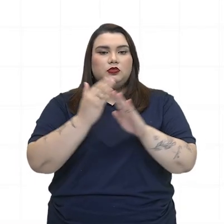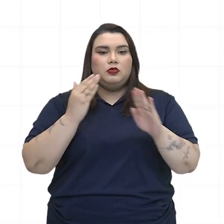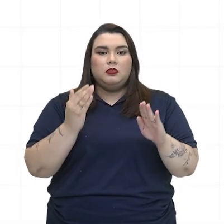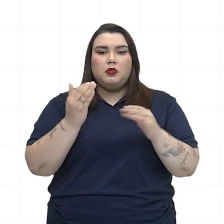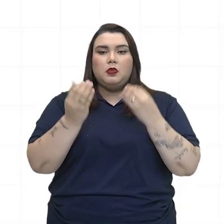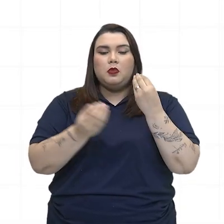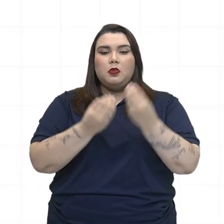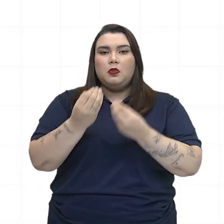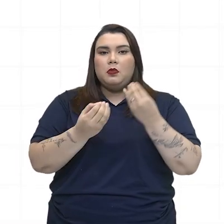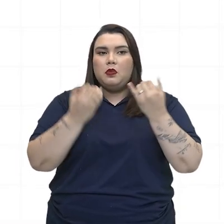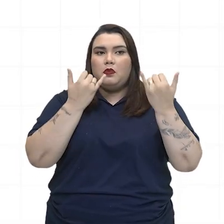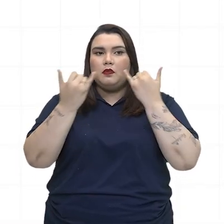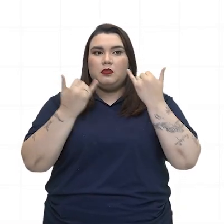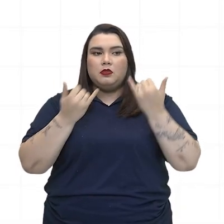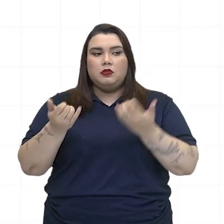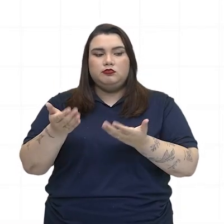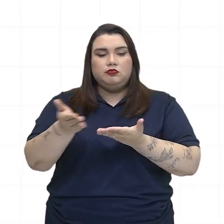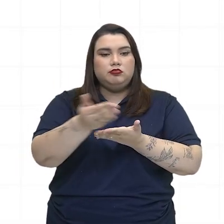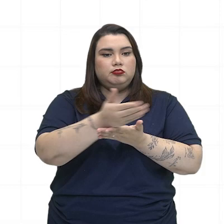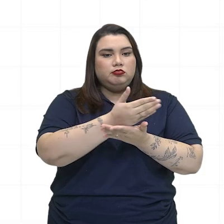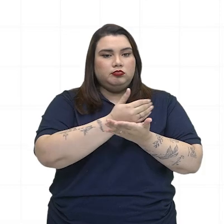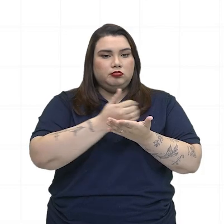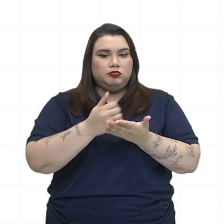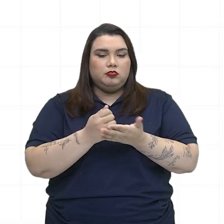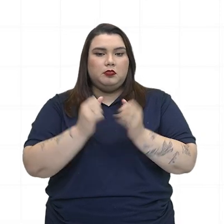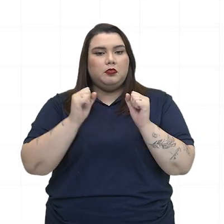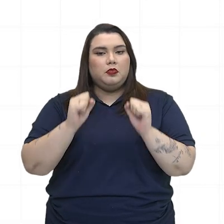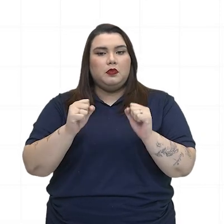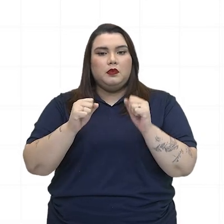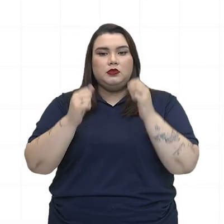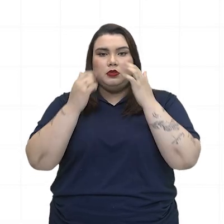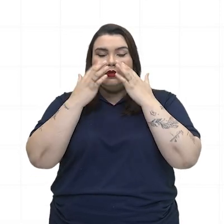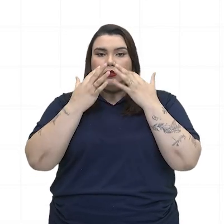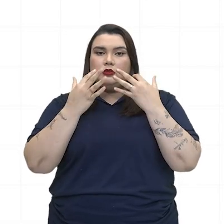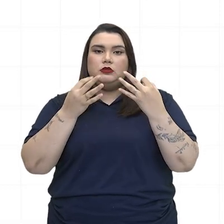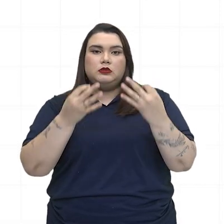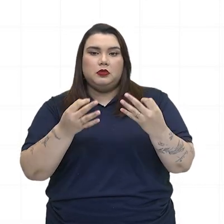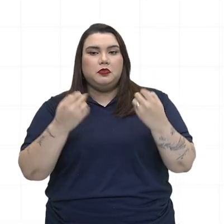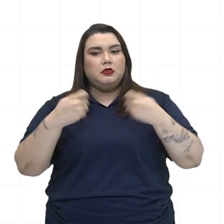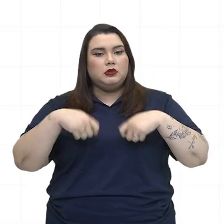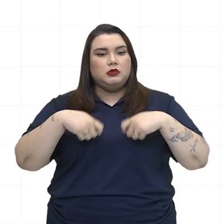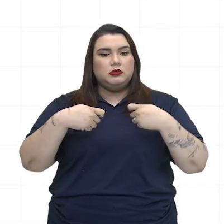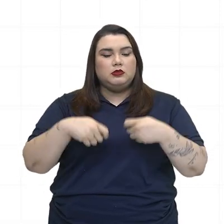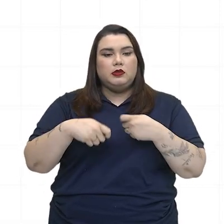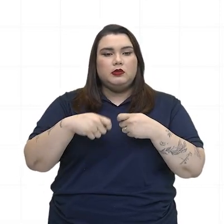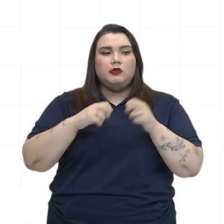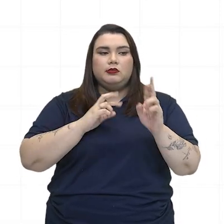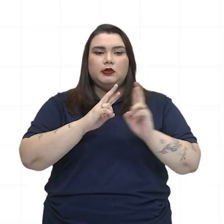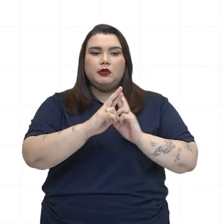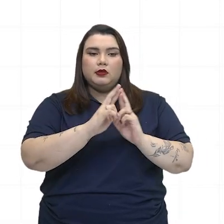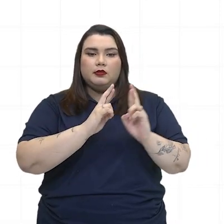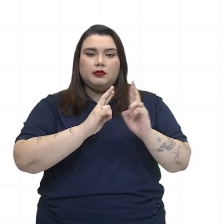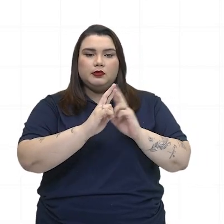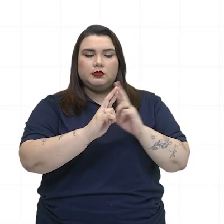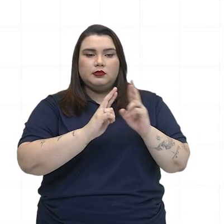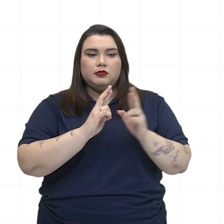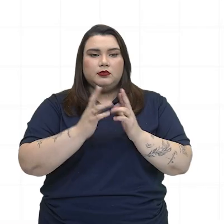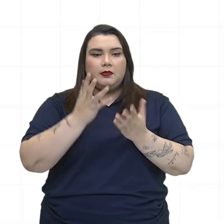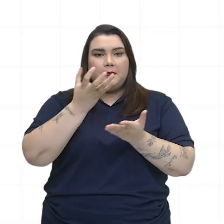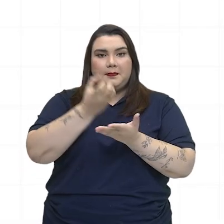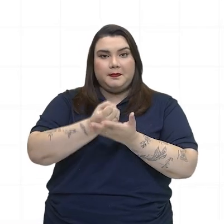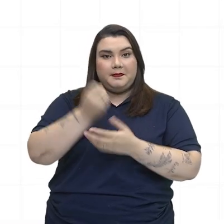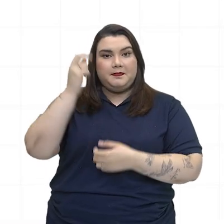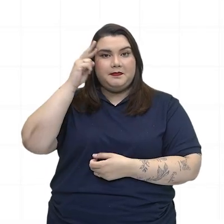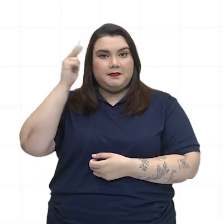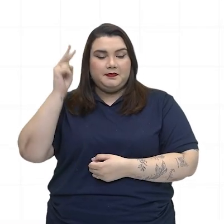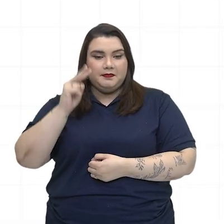Determinar as fontes de onde os dados serão obtidos, Isso pode incluir observações diretas, questionários,